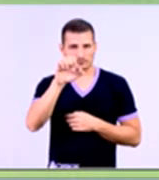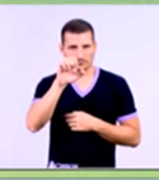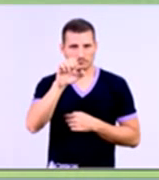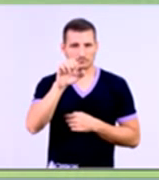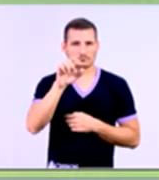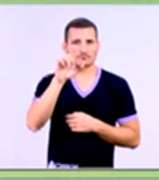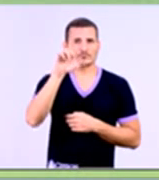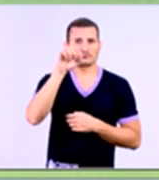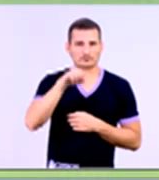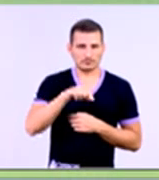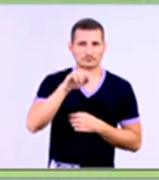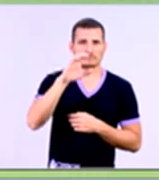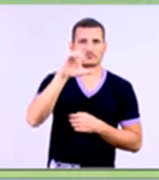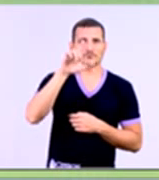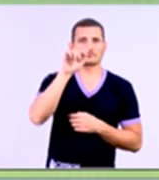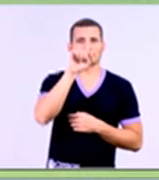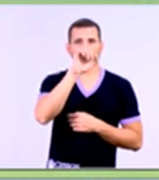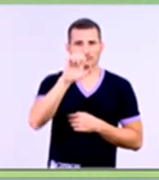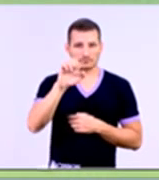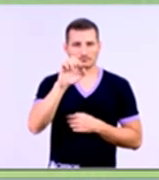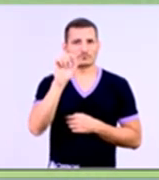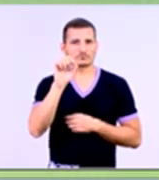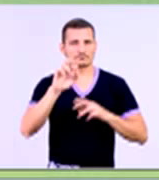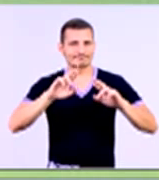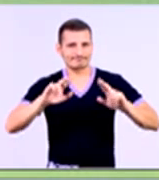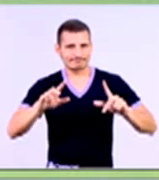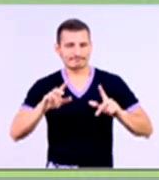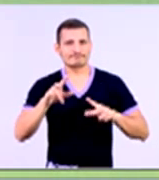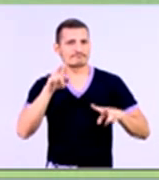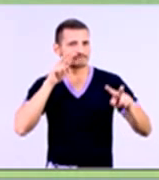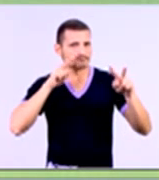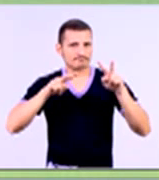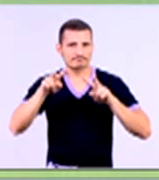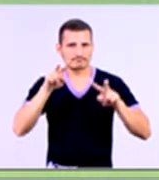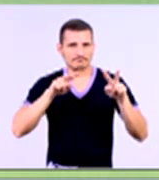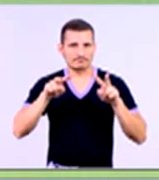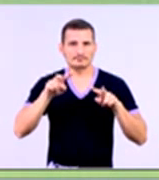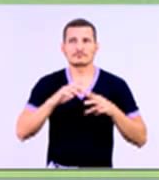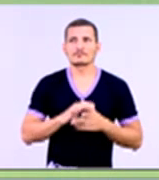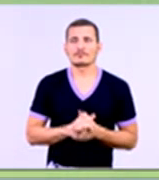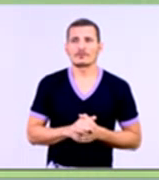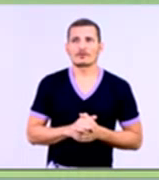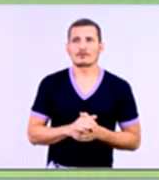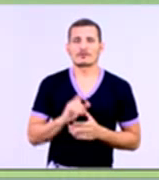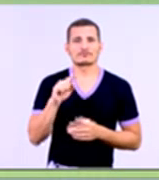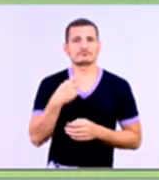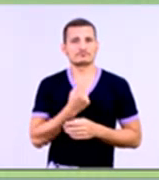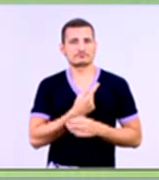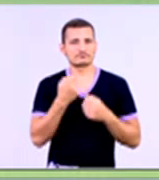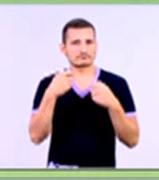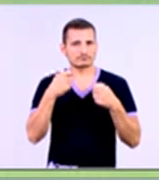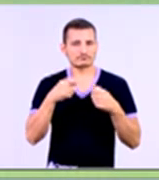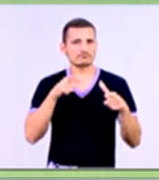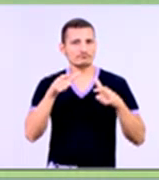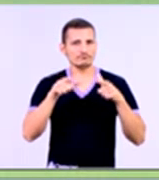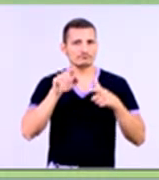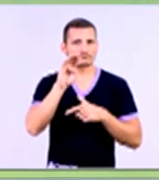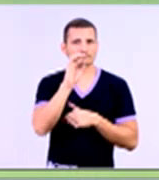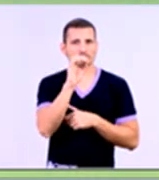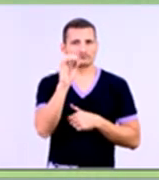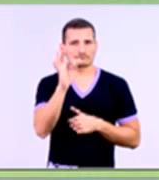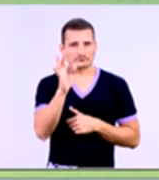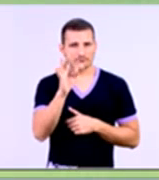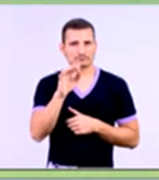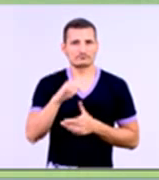que difere o elemento visual. Então, recapitulando rapidamente, o que nós precisamos para trabalhar com Bootstrap é